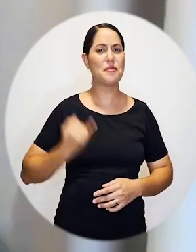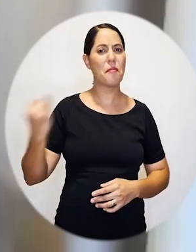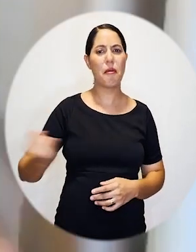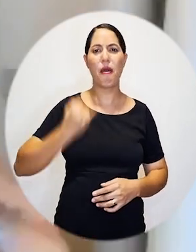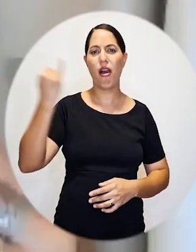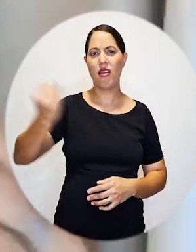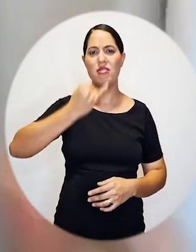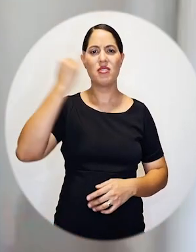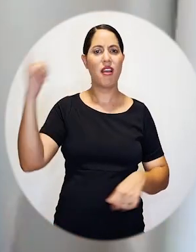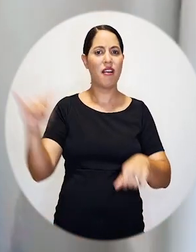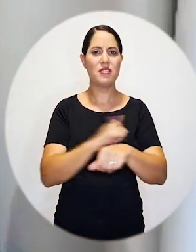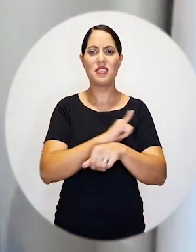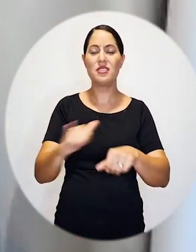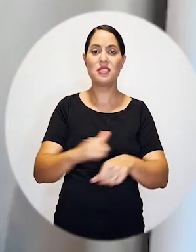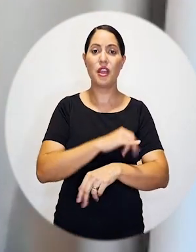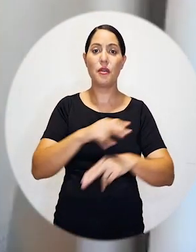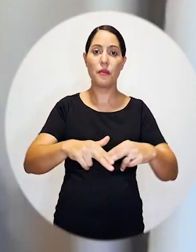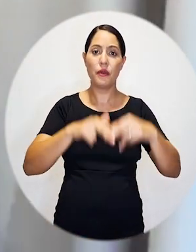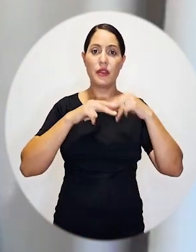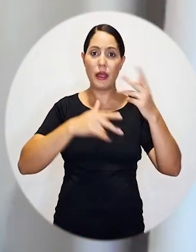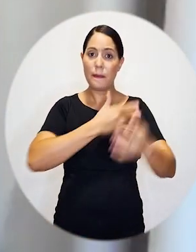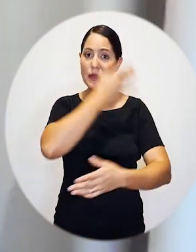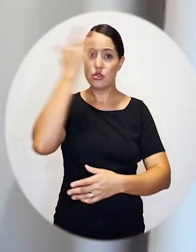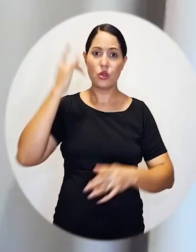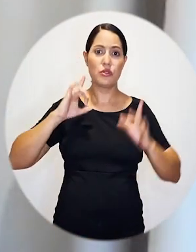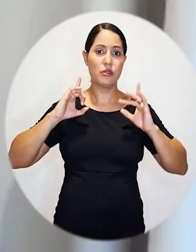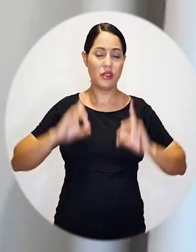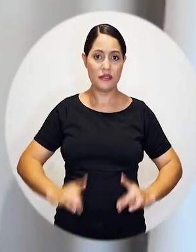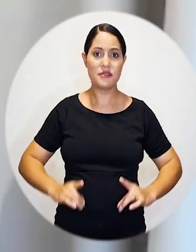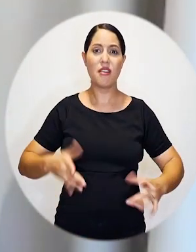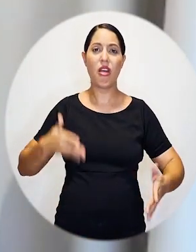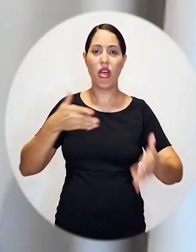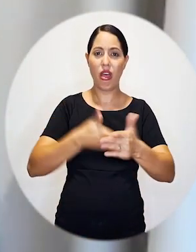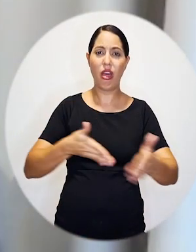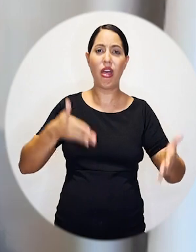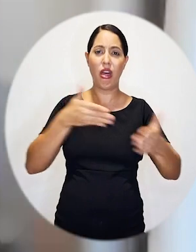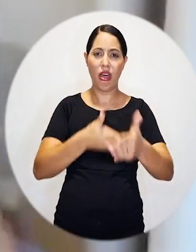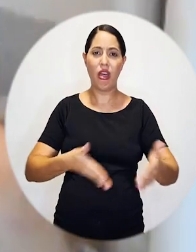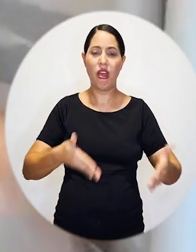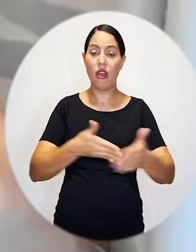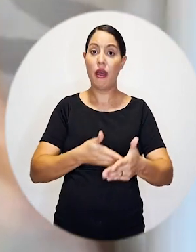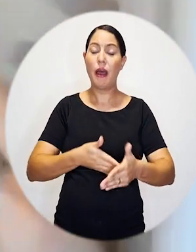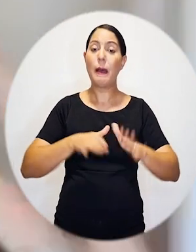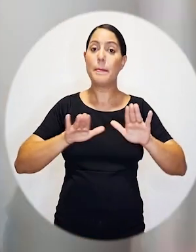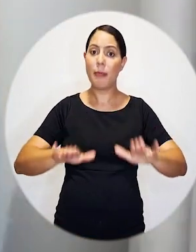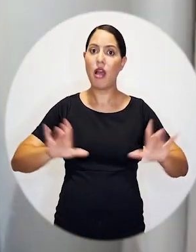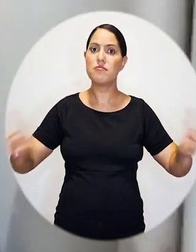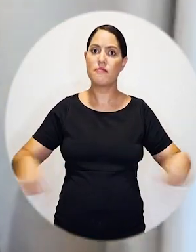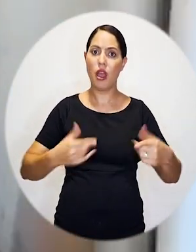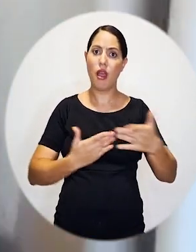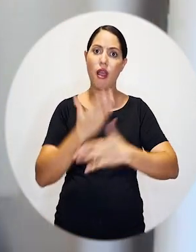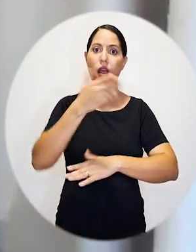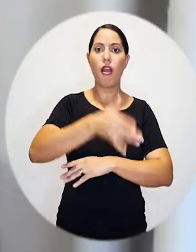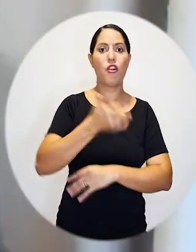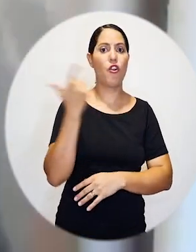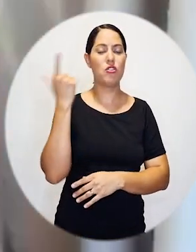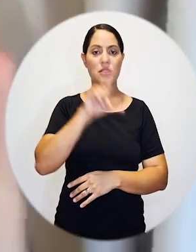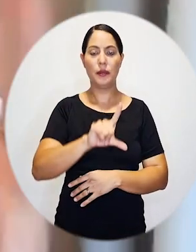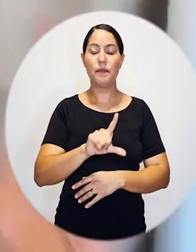principais barreiras que atingem pessoas com deficiência é a barreira atitudinal, e o ministro, com essa